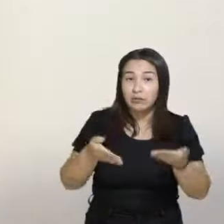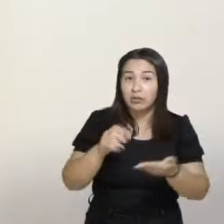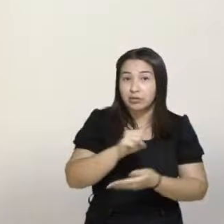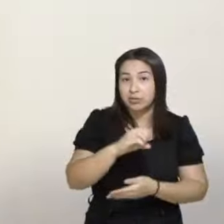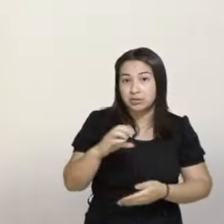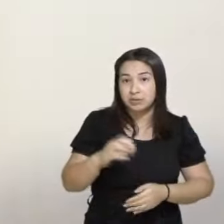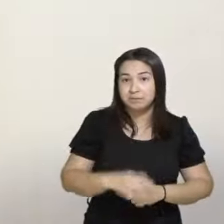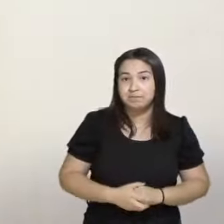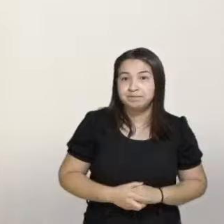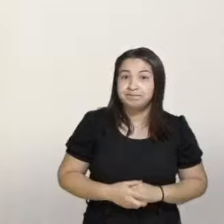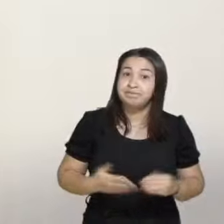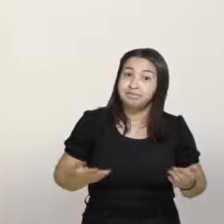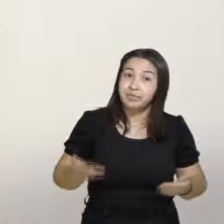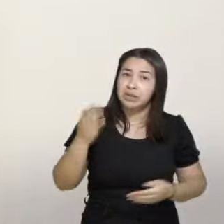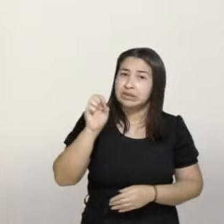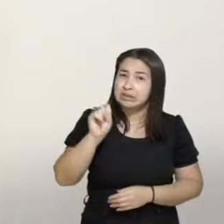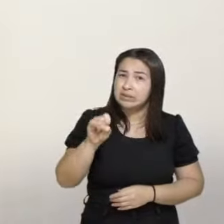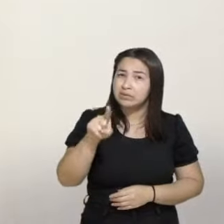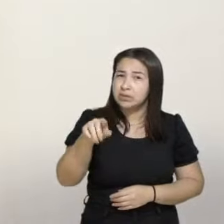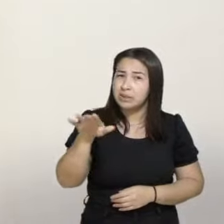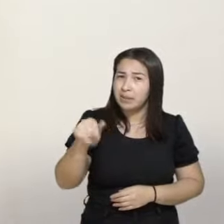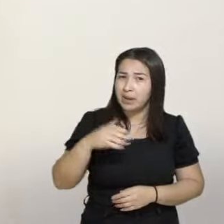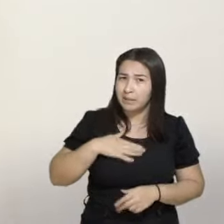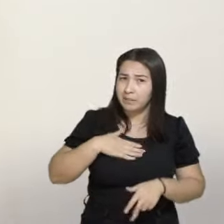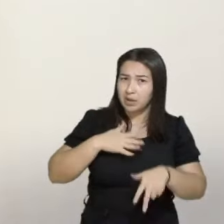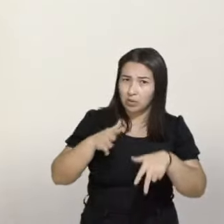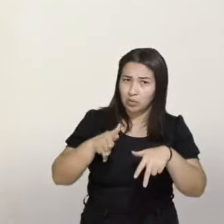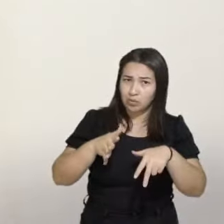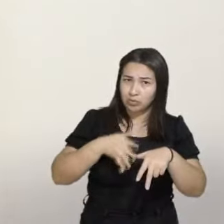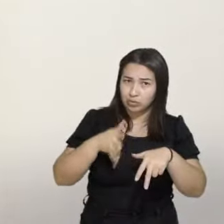deputado Ivan Nates, se o senhor pegar o meu discurso desses 8 minutos,